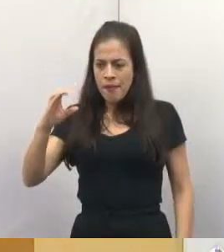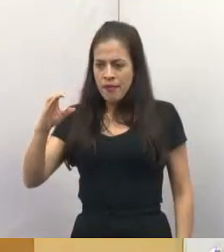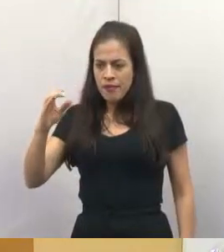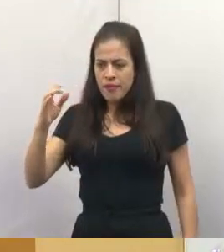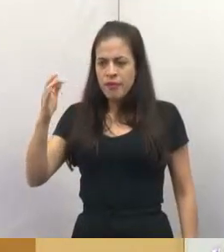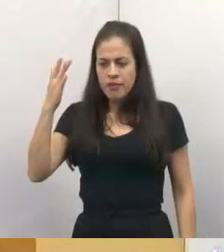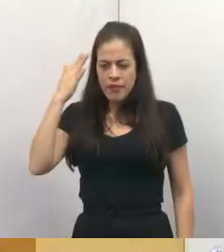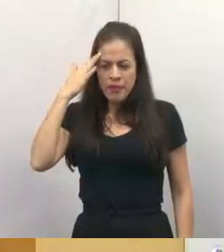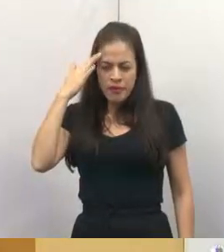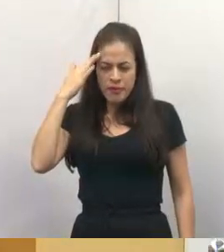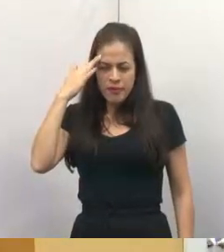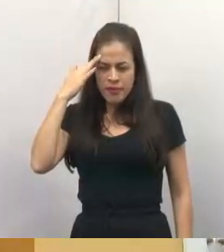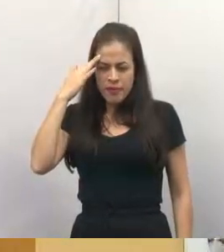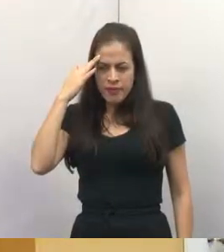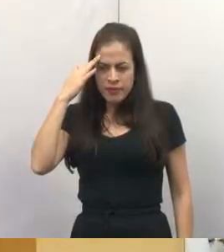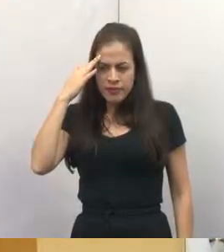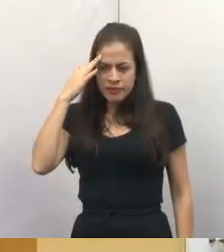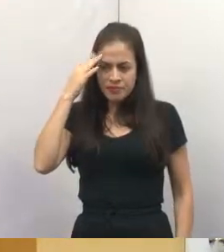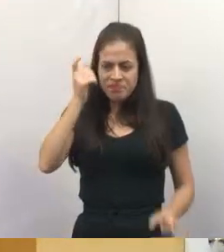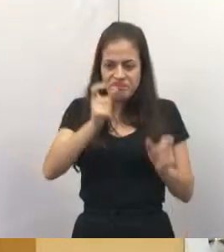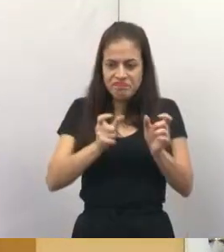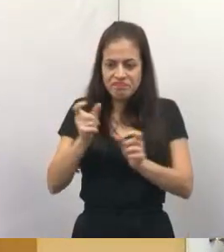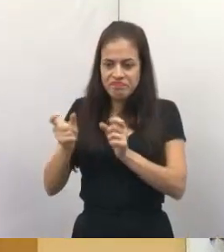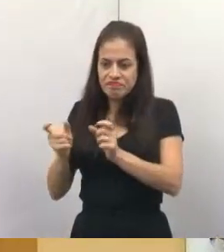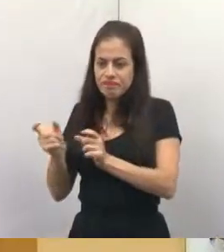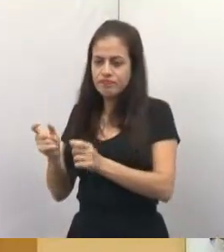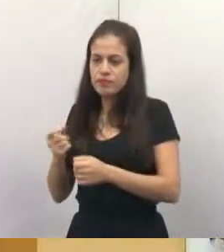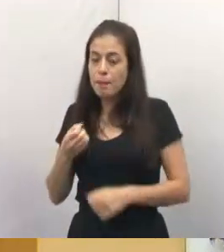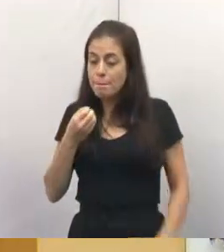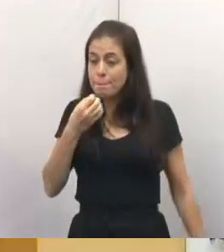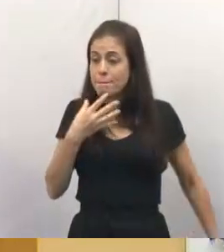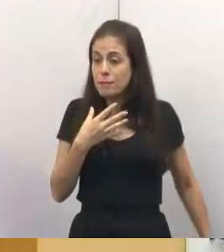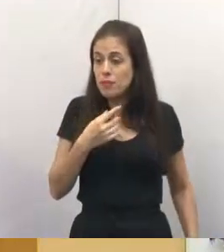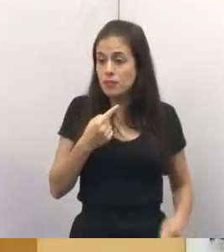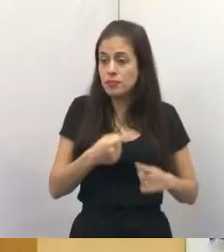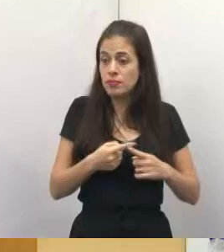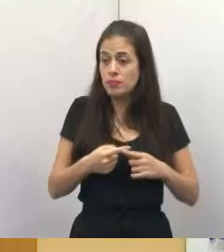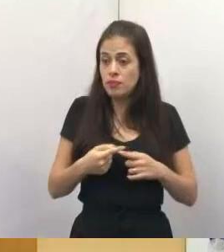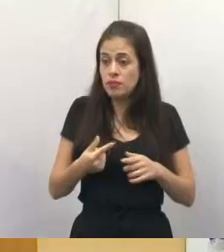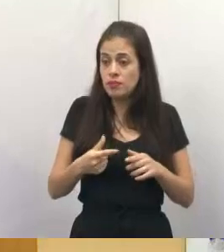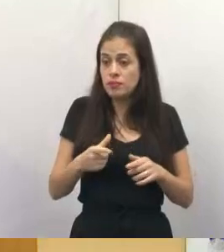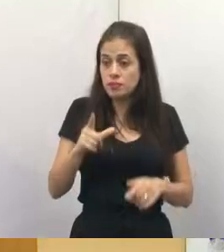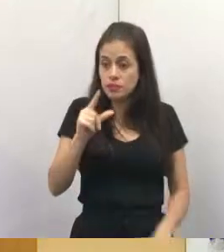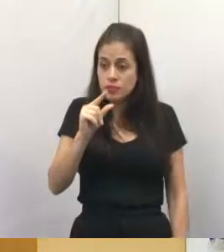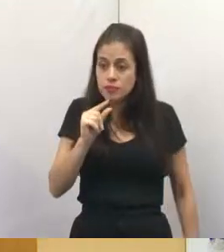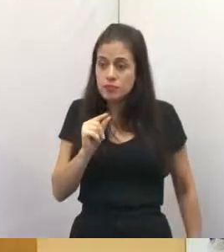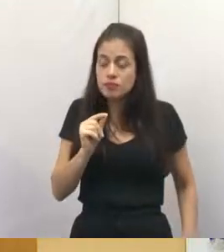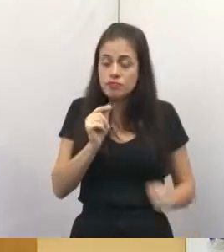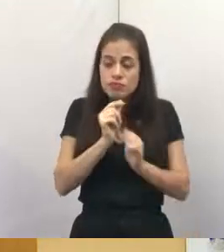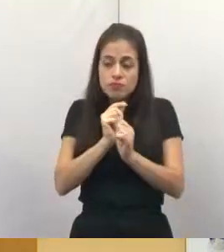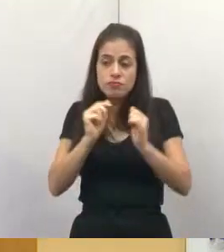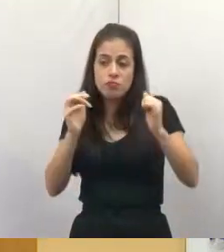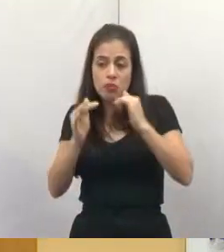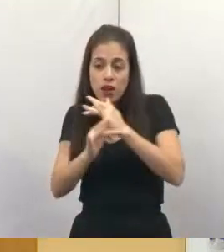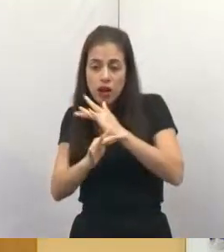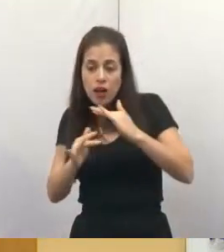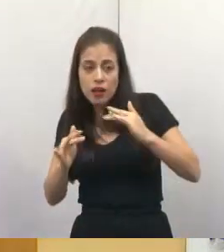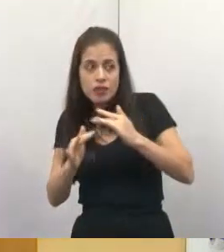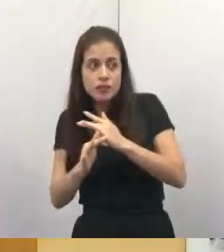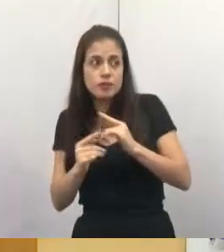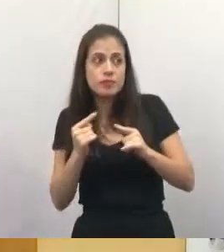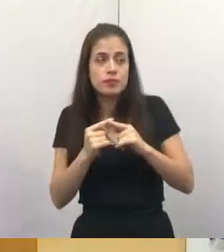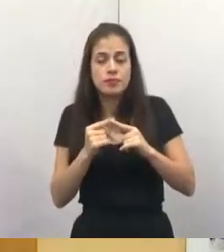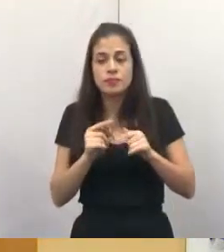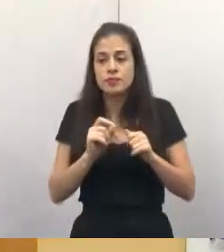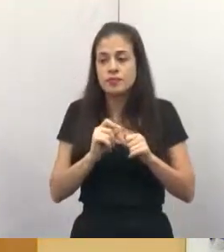que... Muita coisa vai ser bom, porque vai reduzir um pouquinho o movimento na cidade, né, Rodrigo? Porque aí a turma já